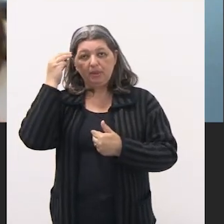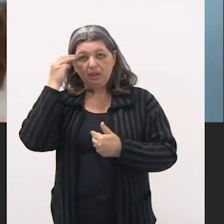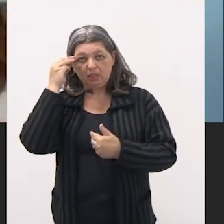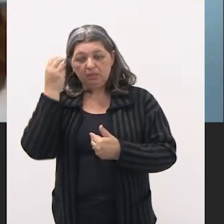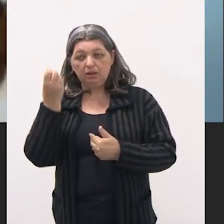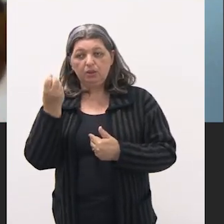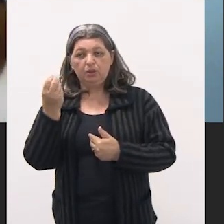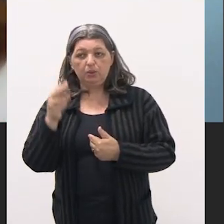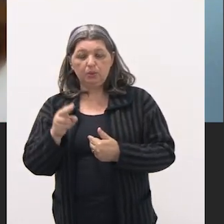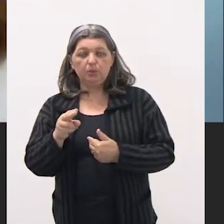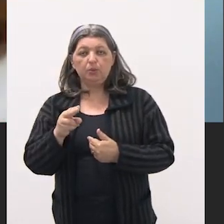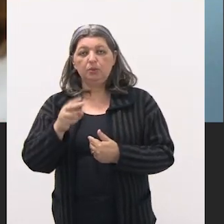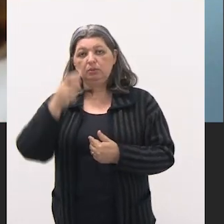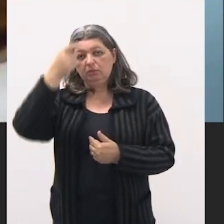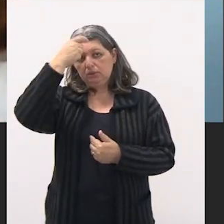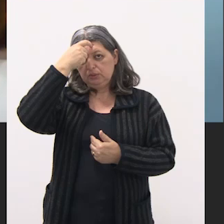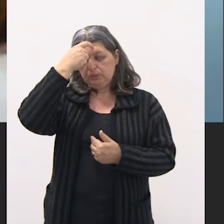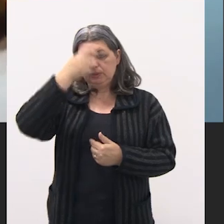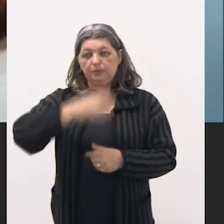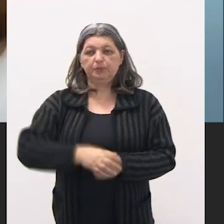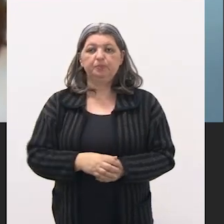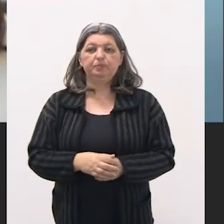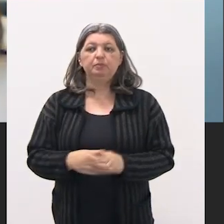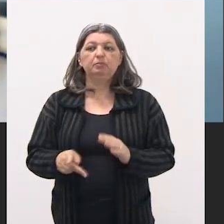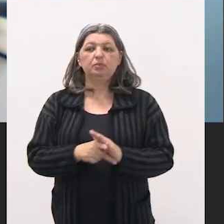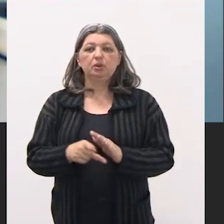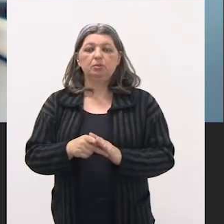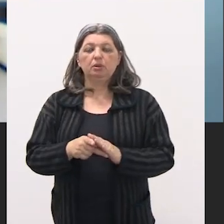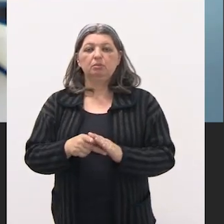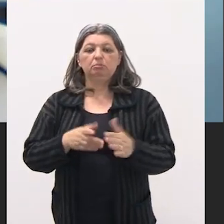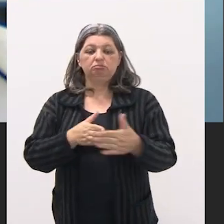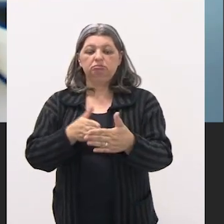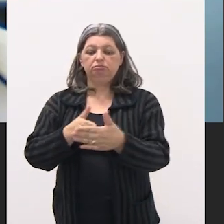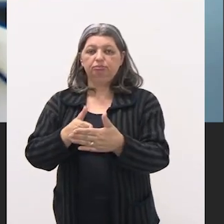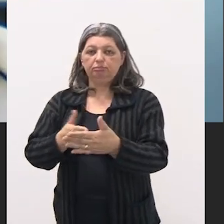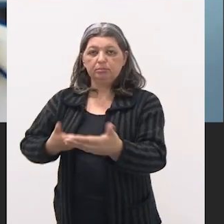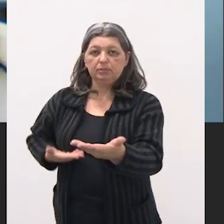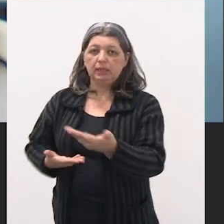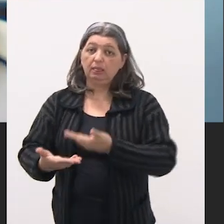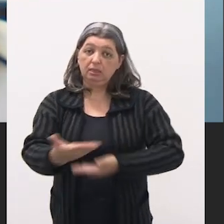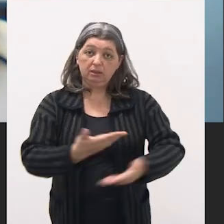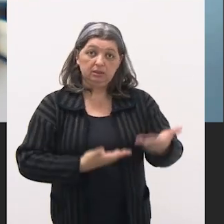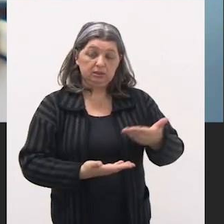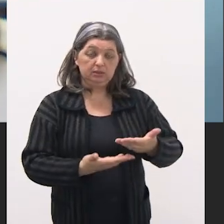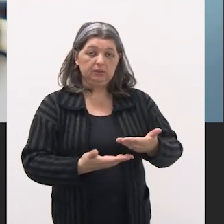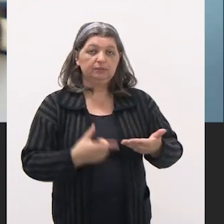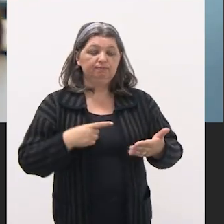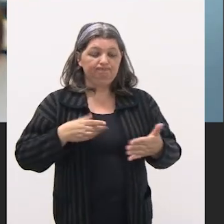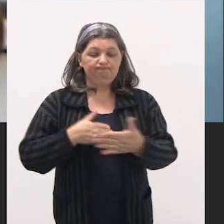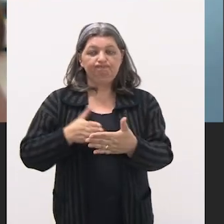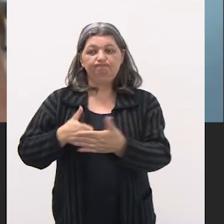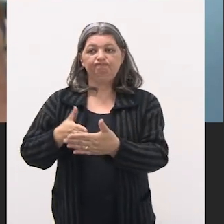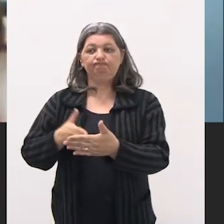e esses impedimentos em interação com diversas barreiras podem